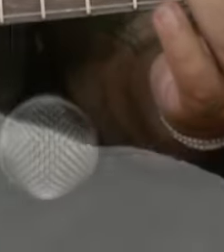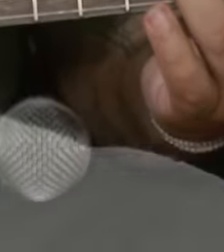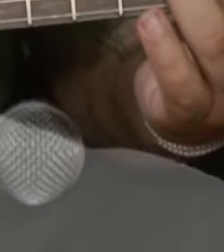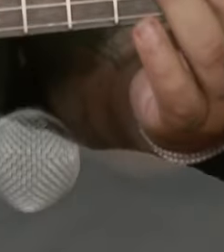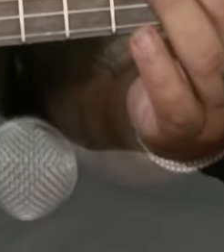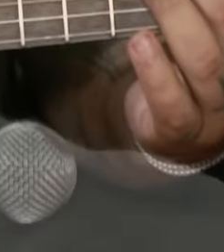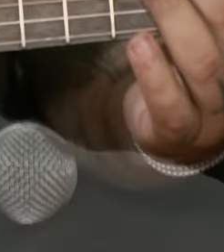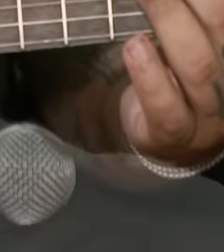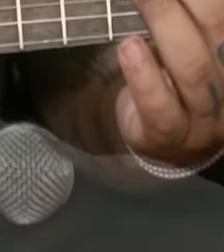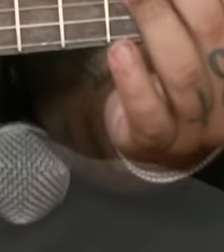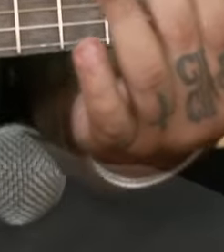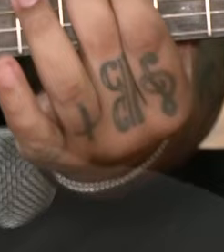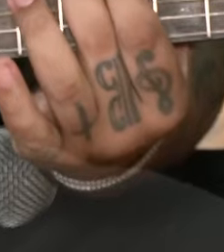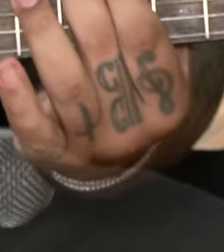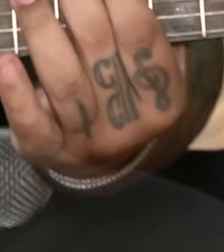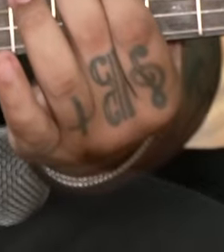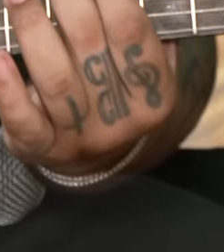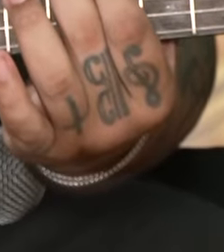esquecer.